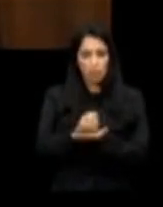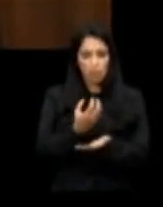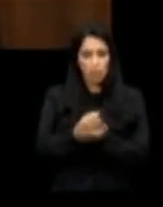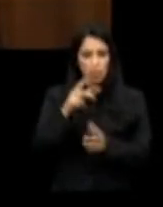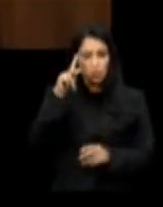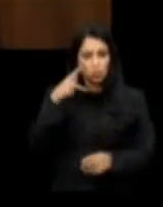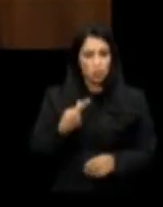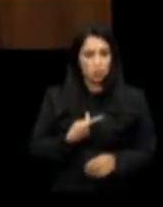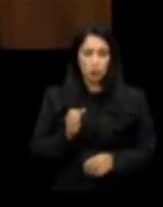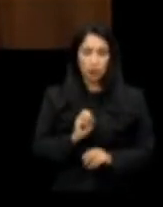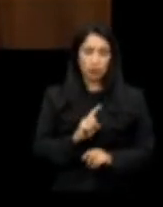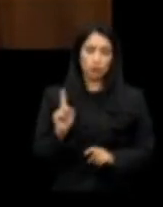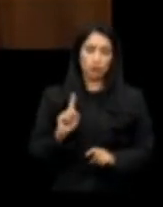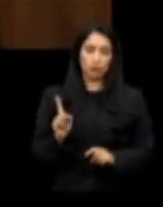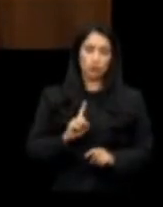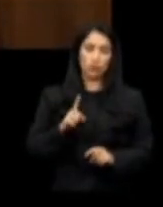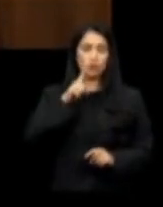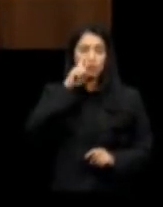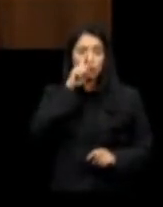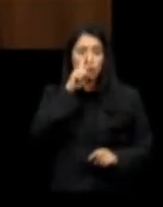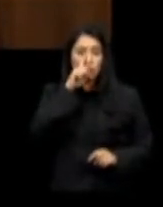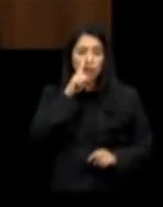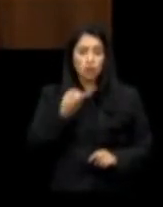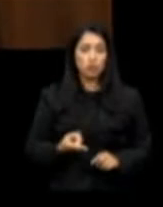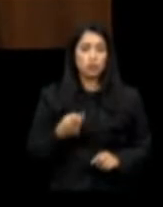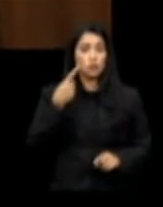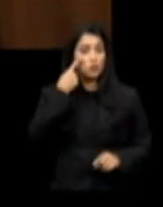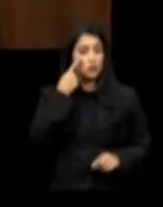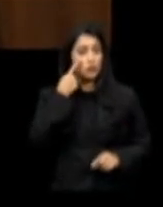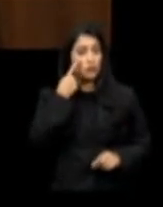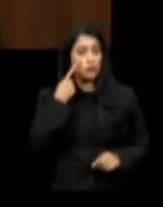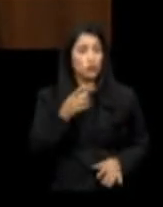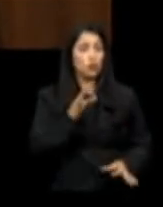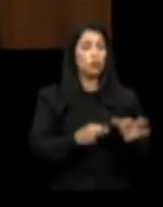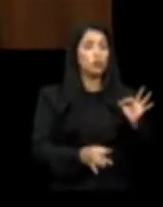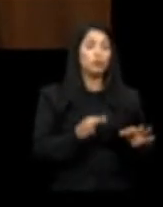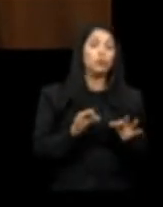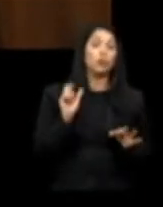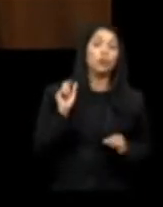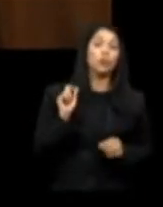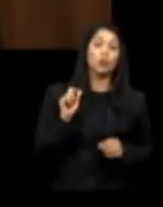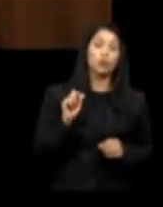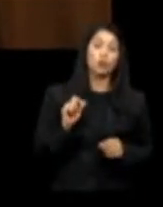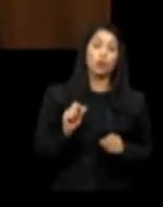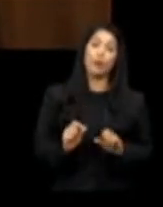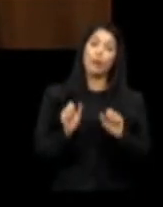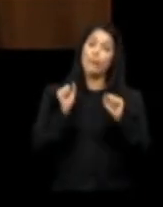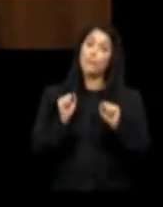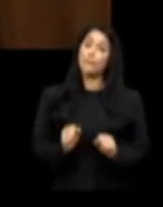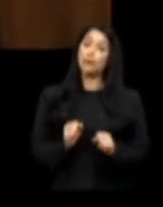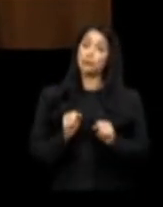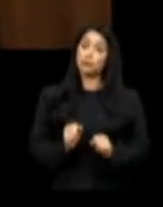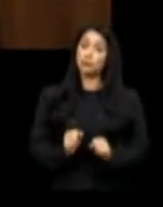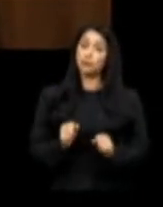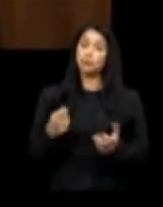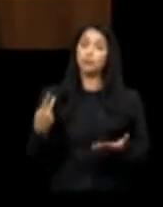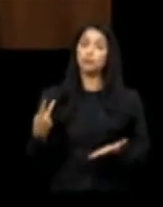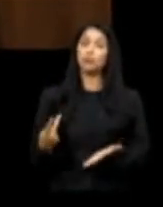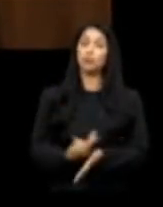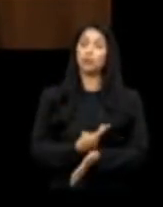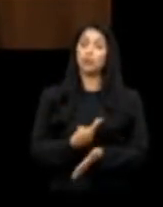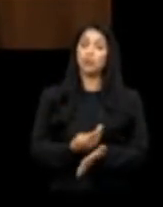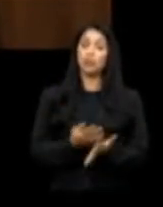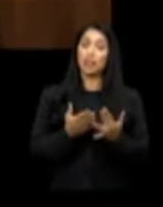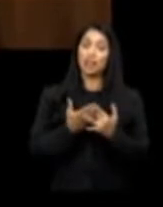pessoais. A situação de risco identificada pelo tribunal referia-se à possibilidade concreta de, por meio